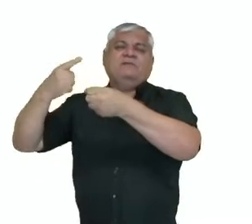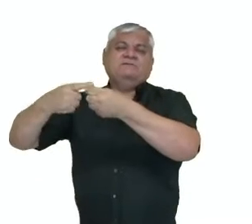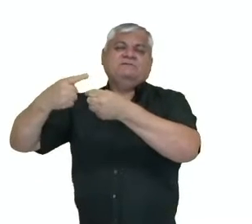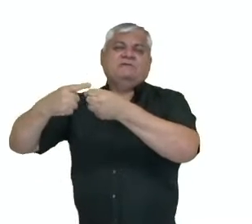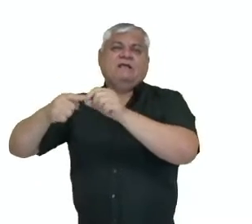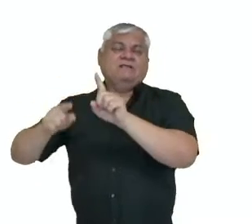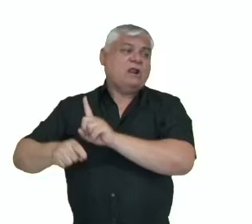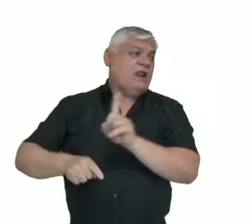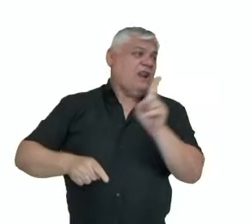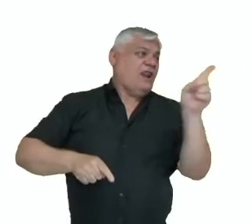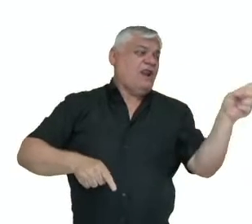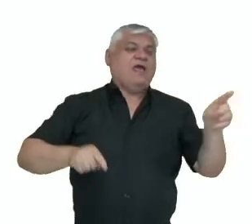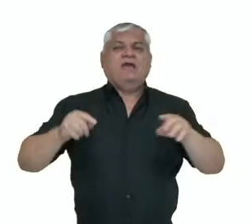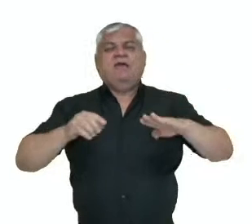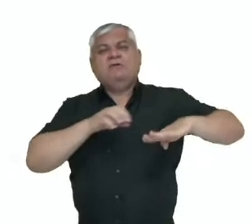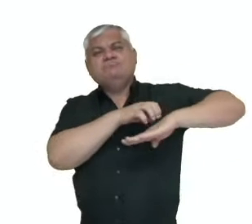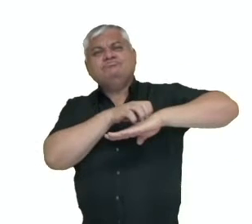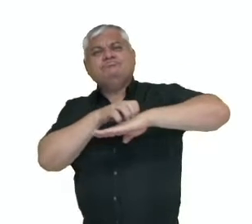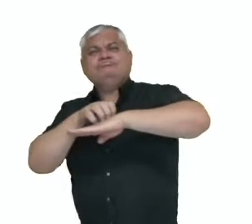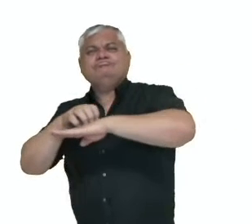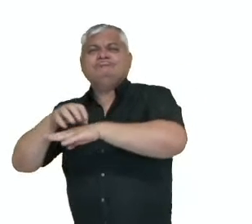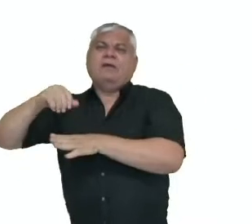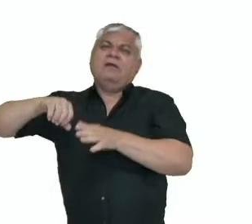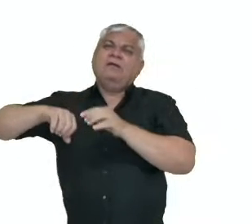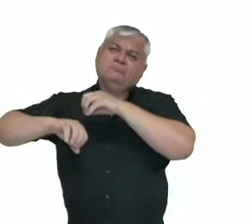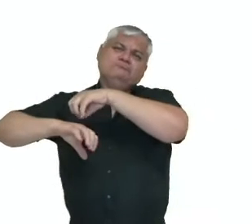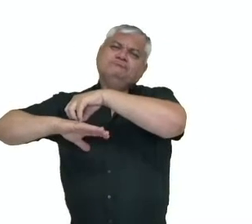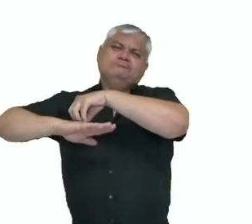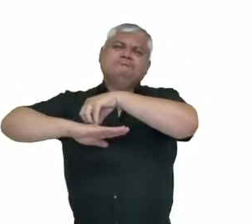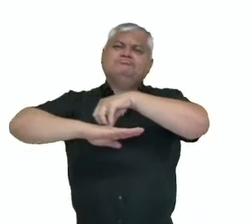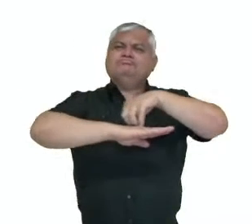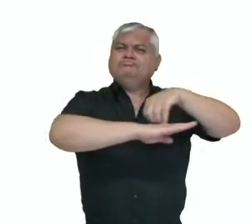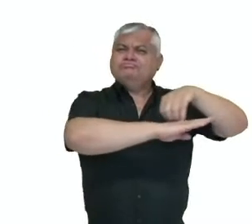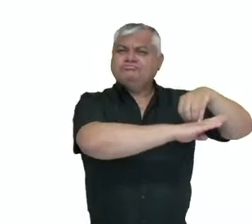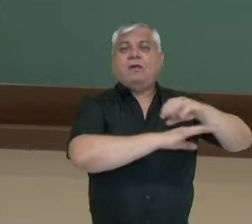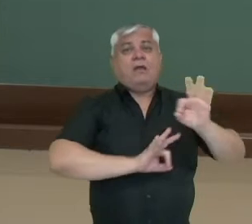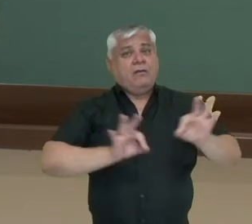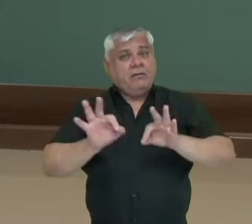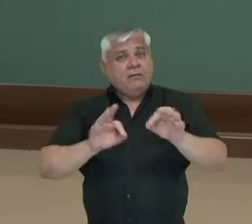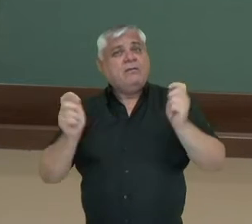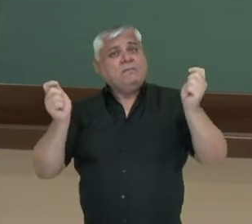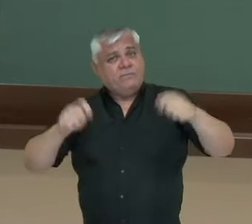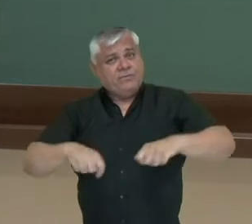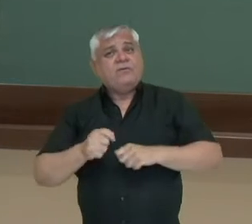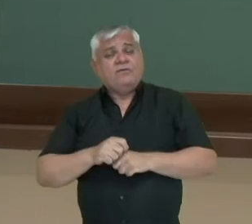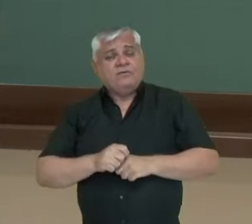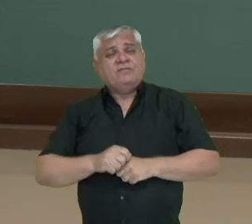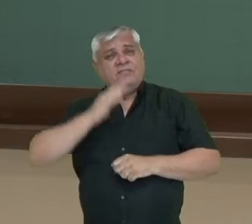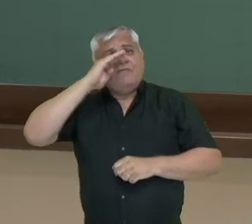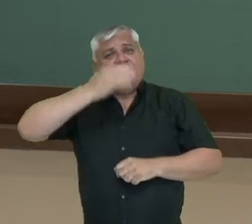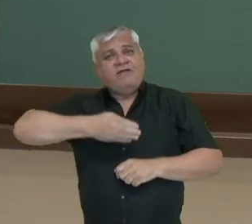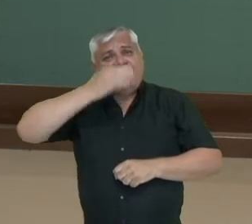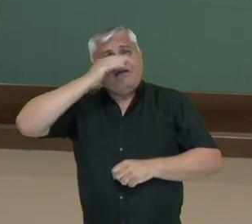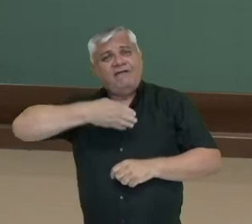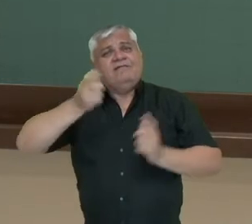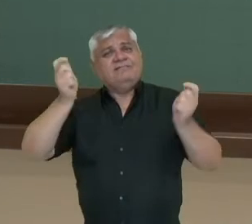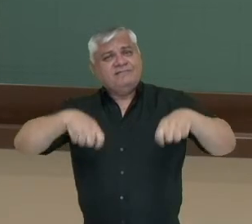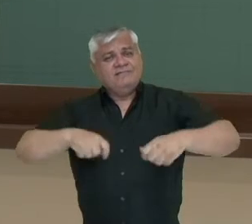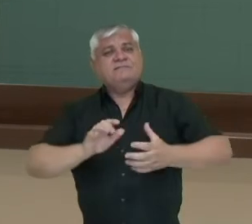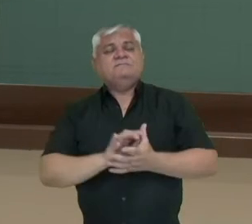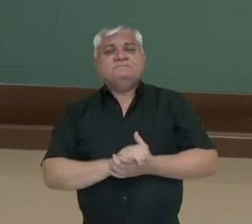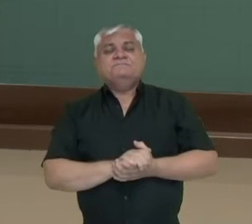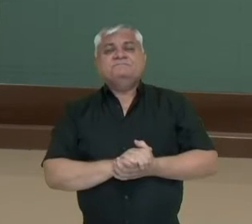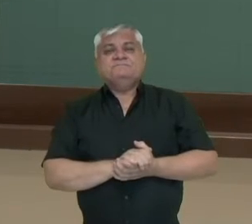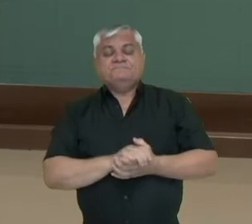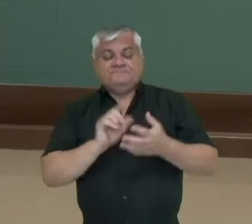E, consequentemente, eles podem se organizar em cooperativas. É muito comum cooperativa de vans aqui no nosso país, né?